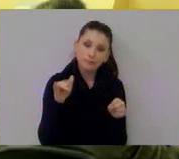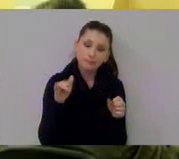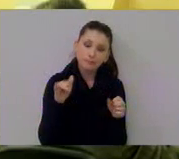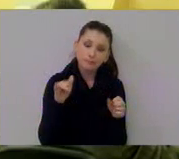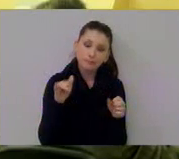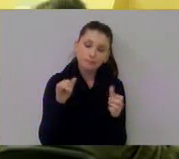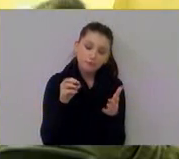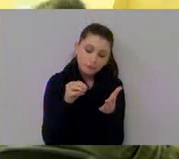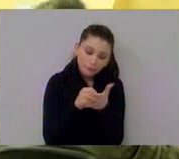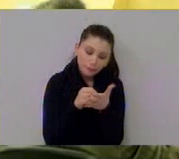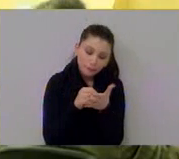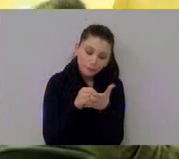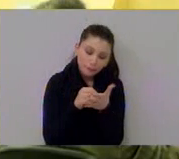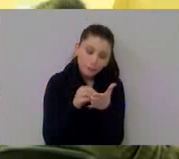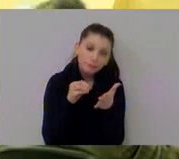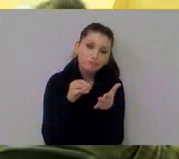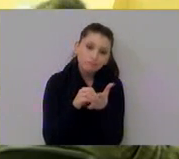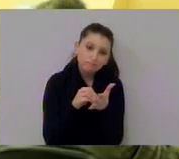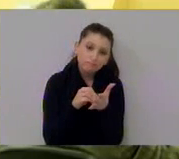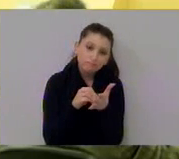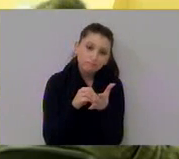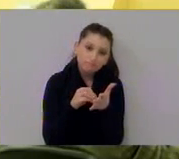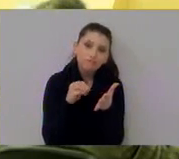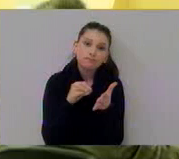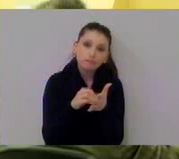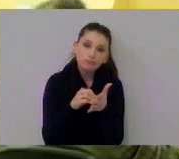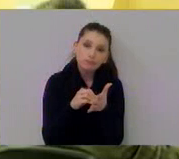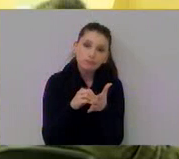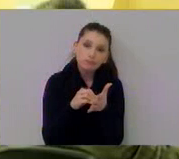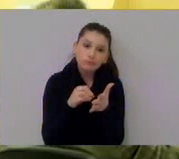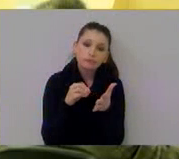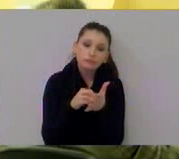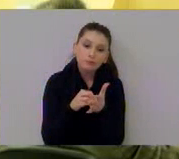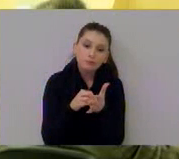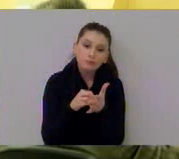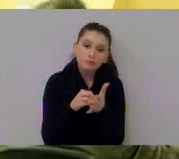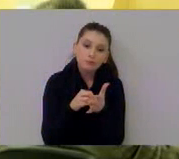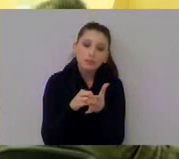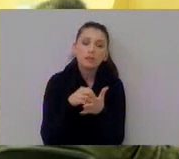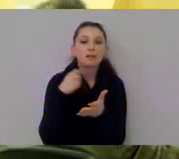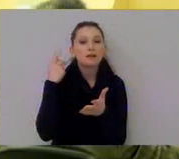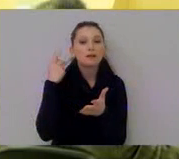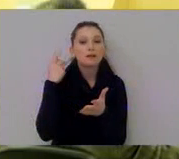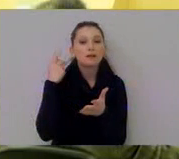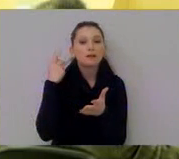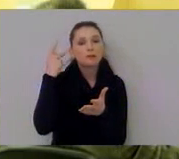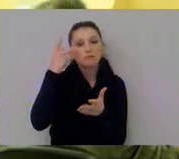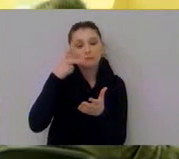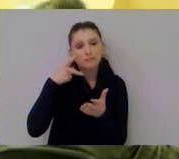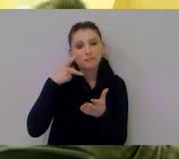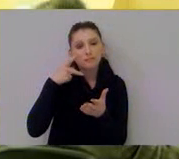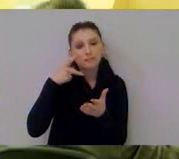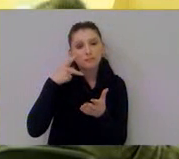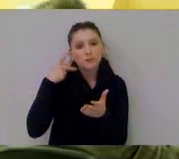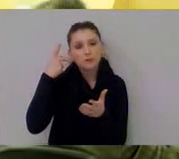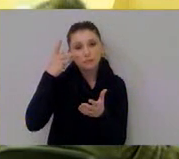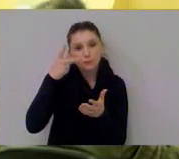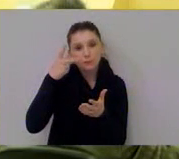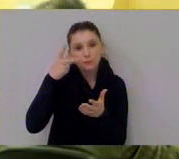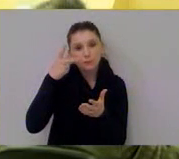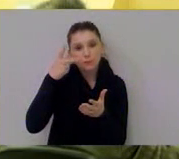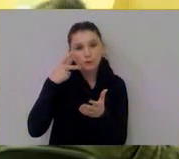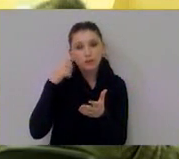falta para a política, a boa política de Santa